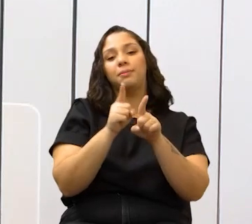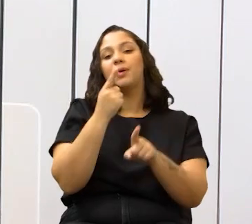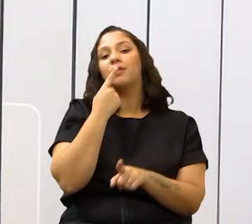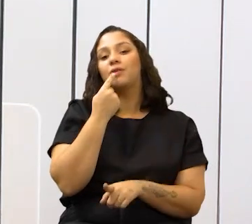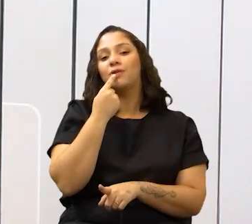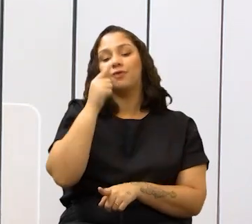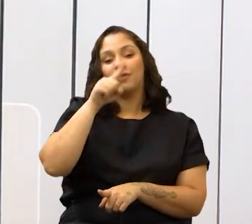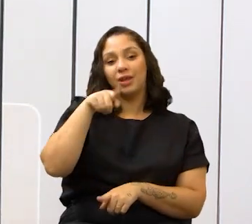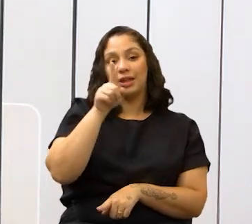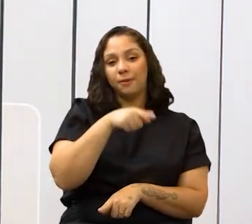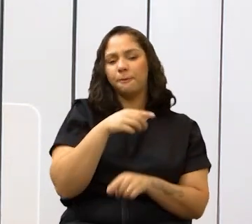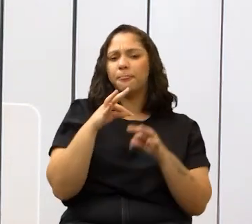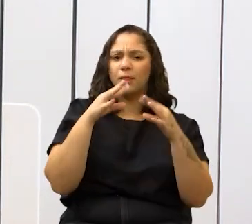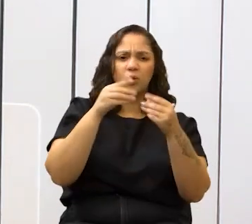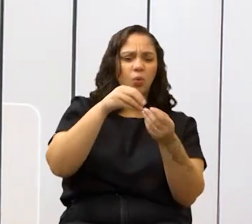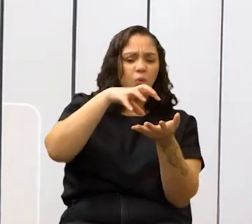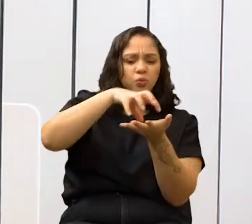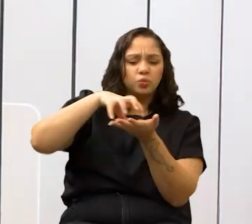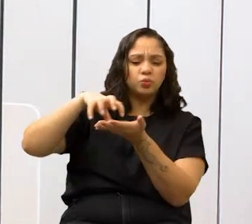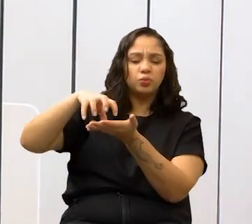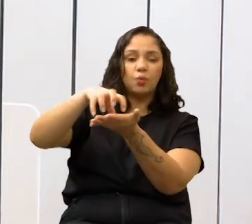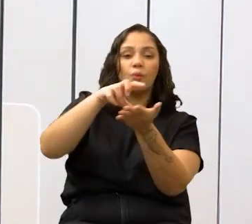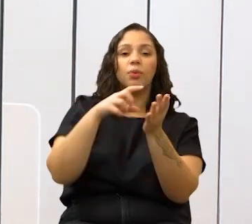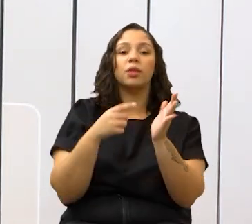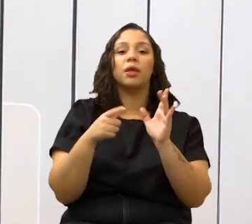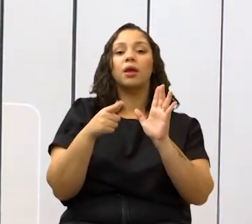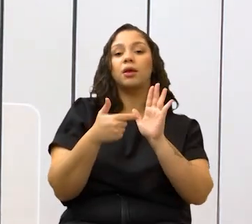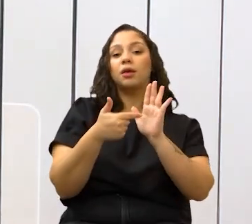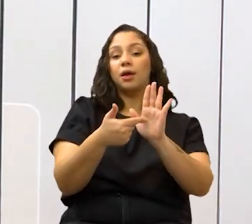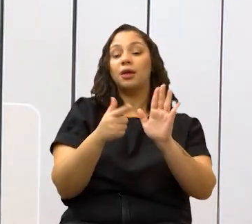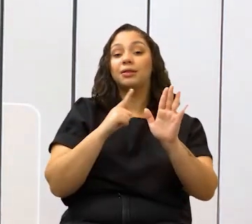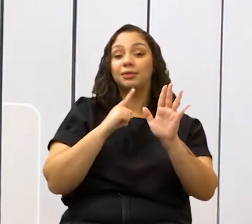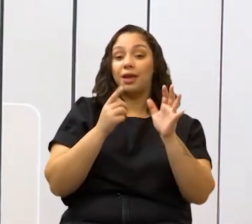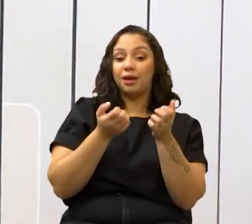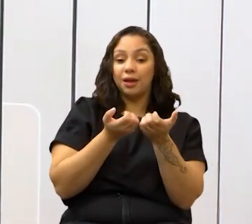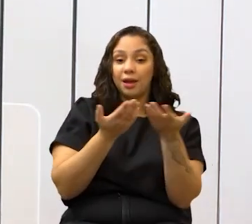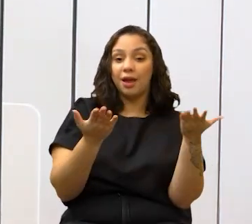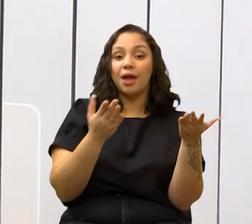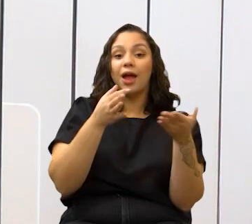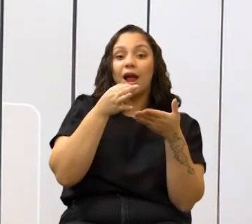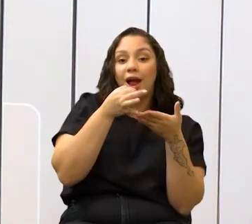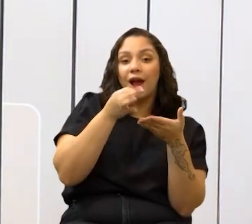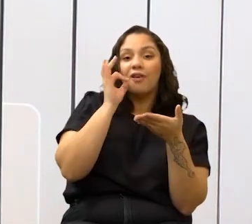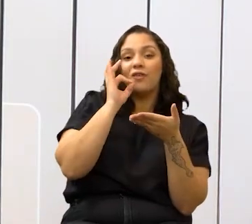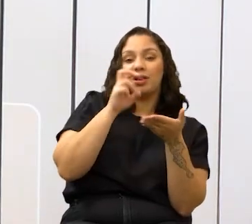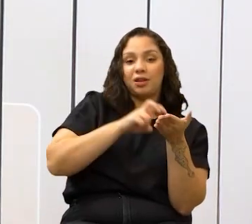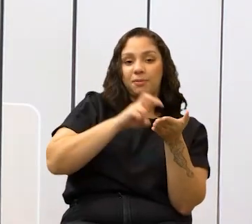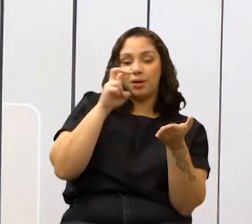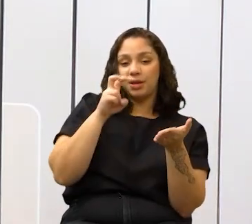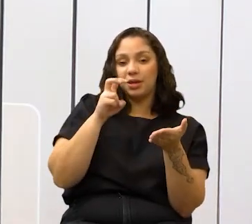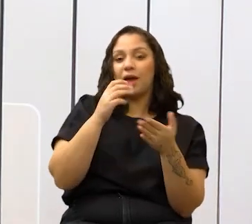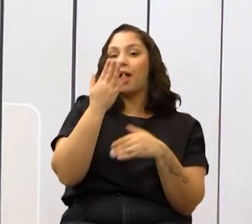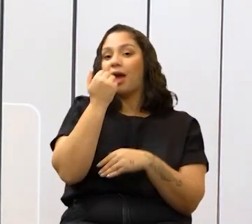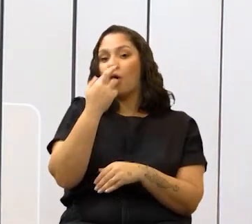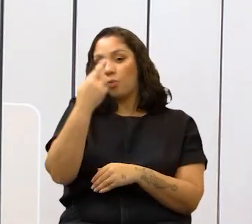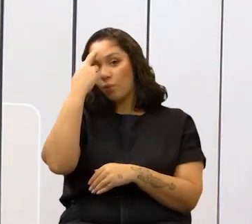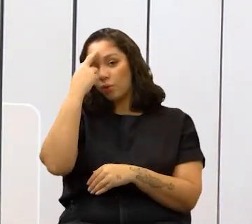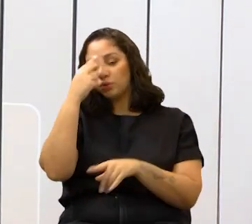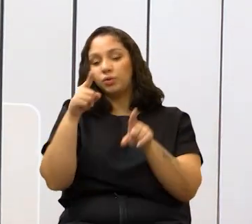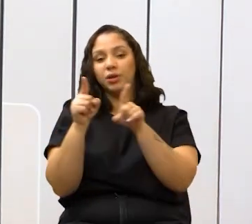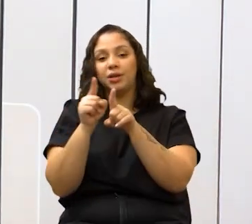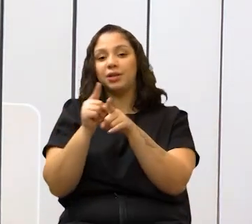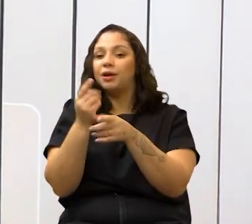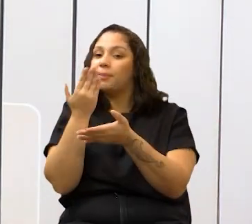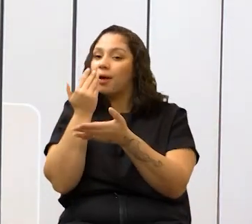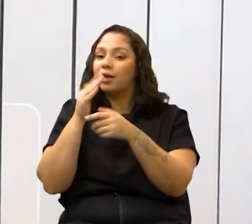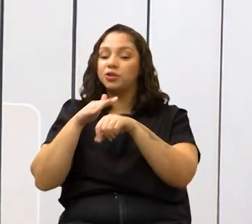feriados. Todas as unidades do programa servem café da manhã, almoço e também jantar. A unidade de